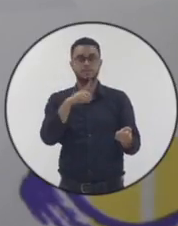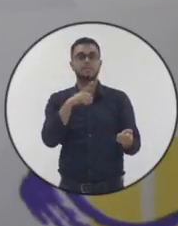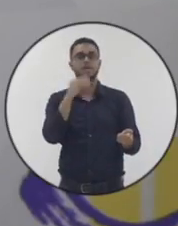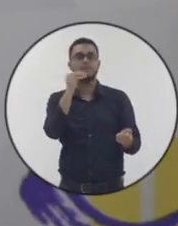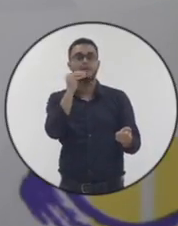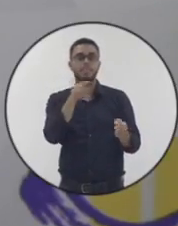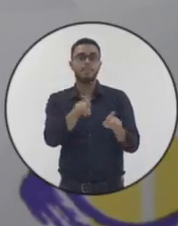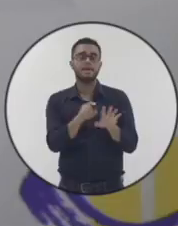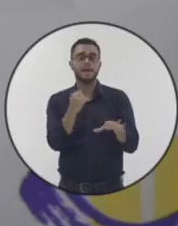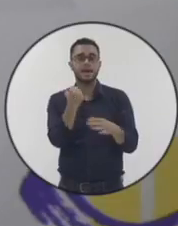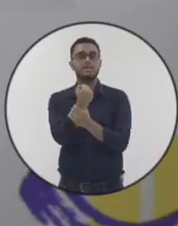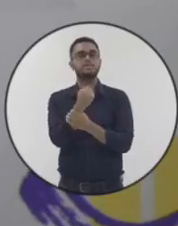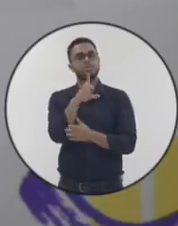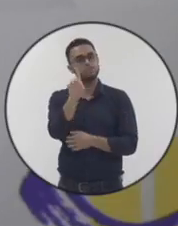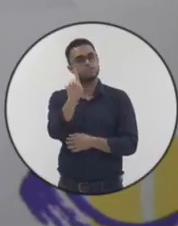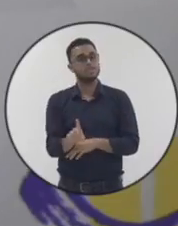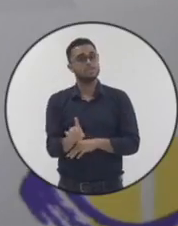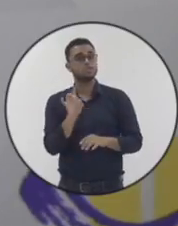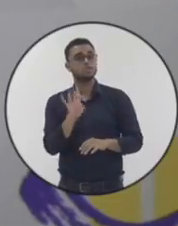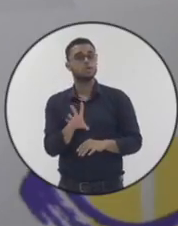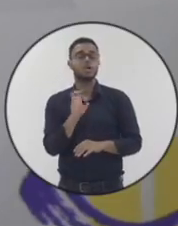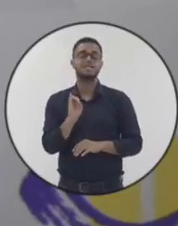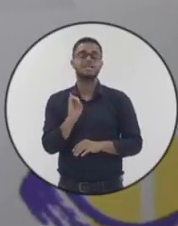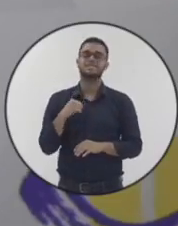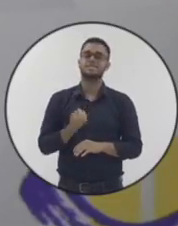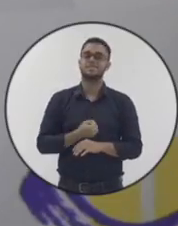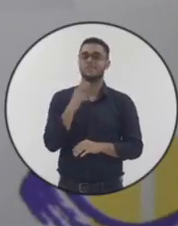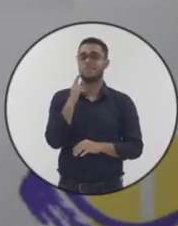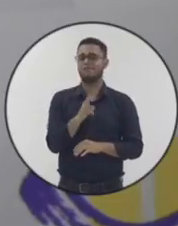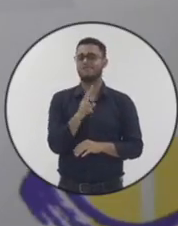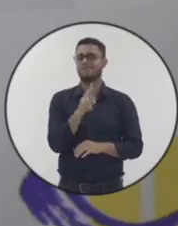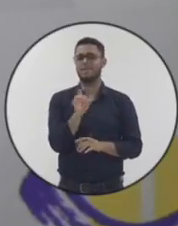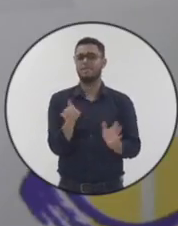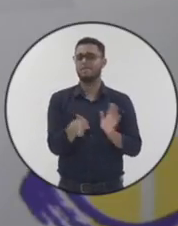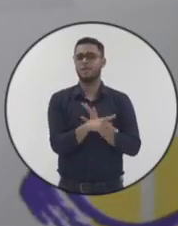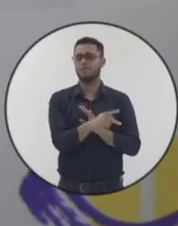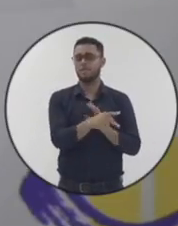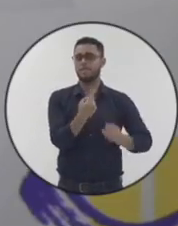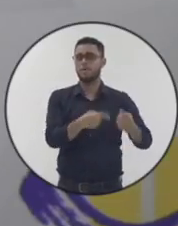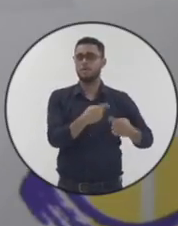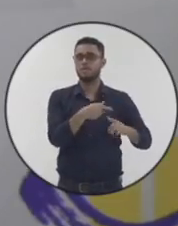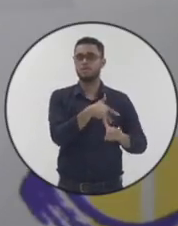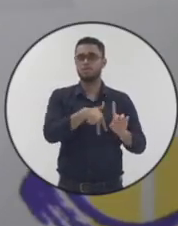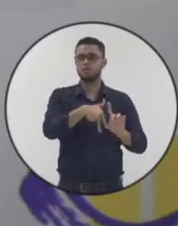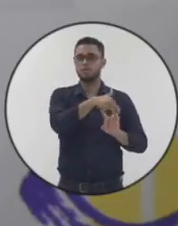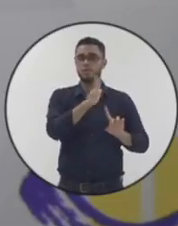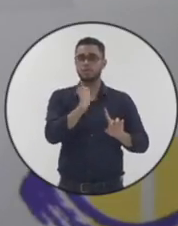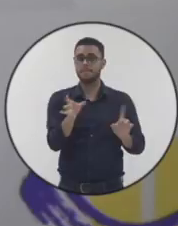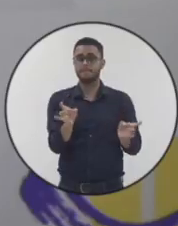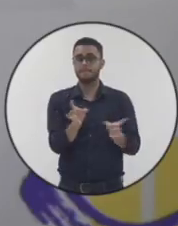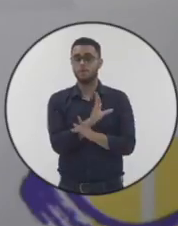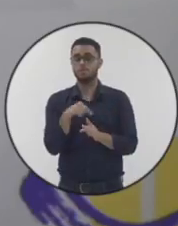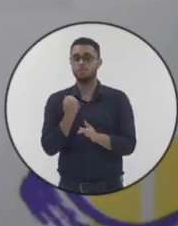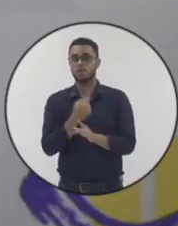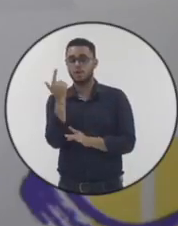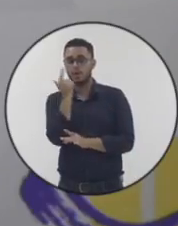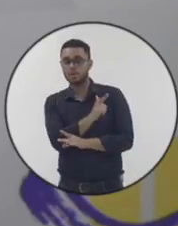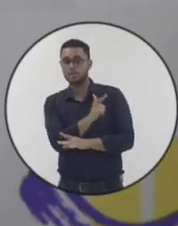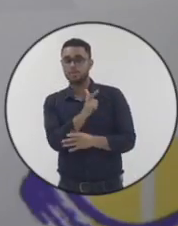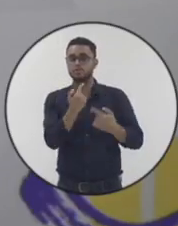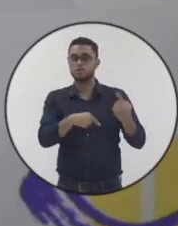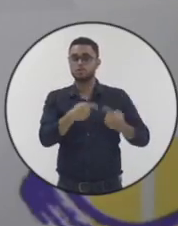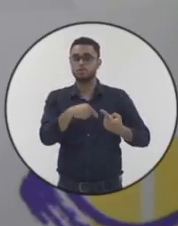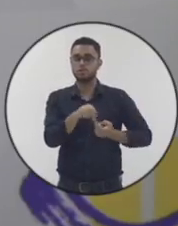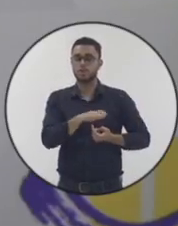sendo negado. Então, só a partir daí, se a gente já pegasse só a própria política do SUAS, já dava um caldo para a gente poder discutir com essas